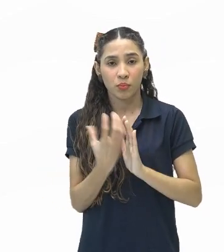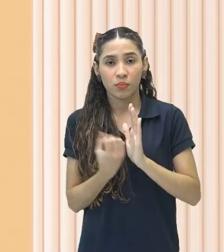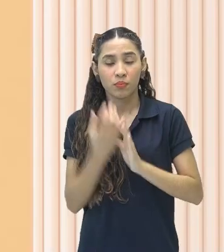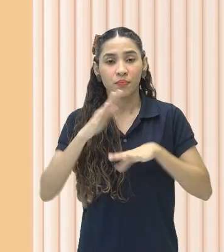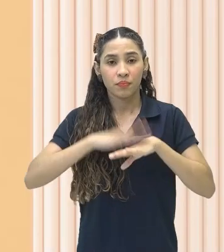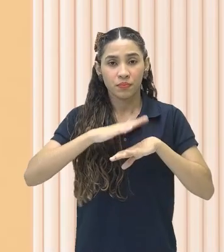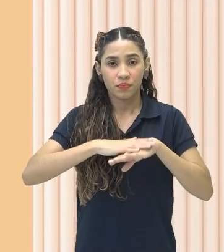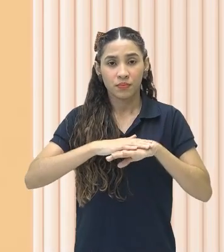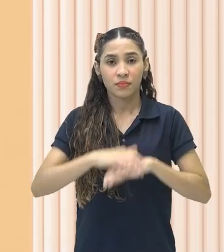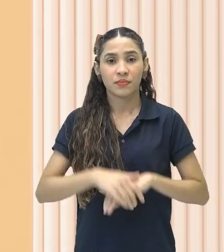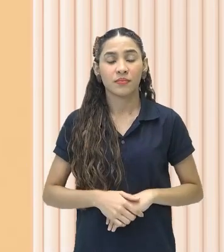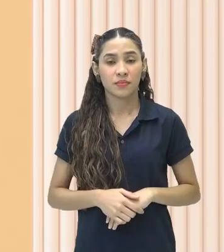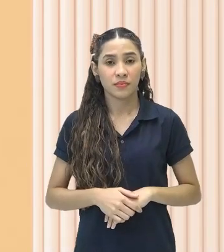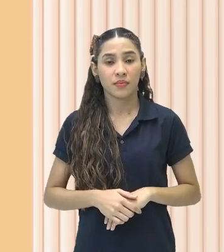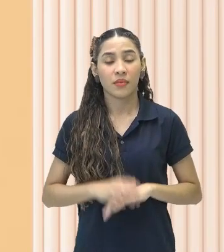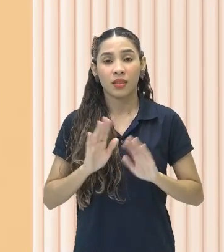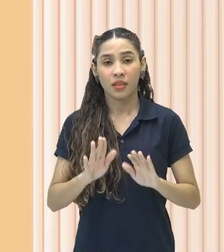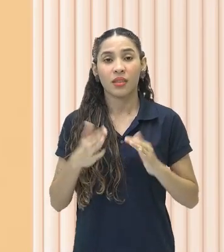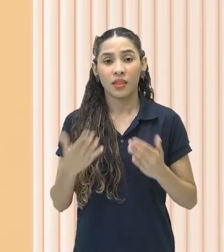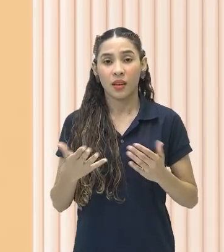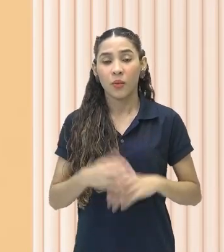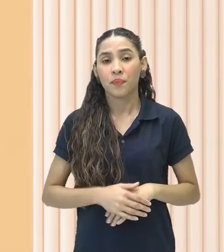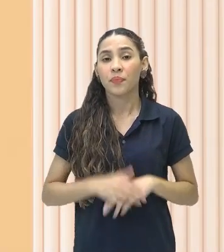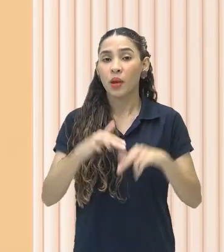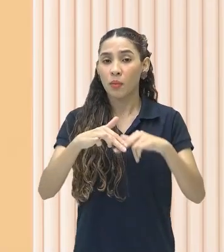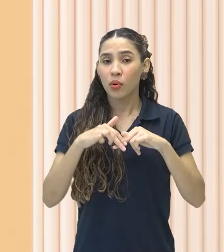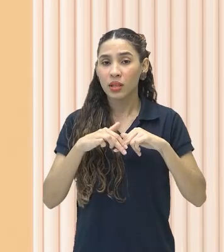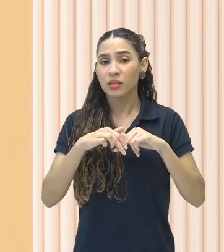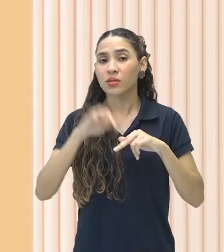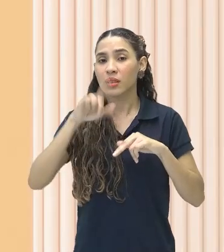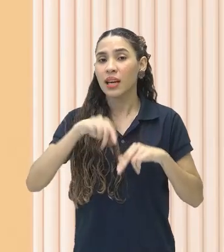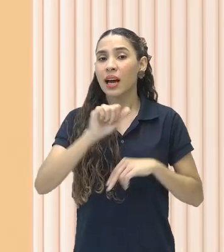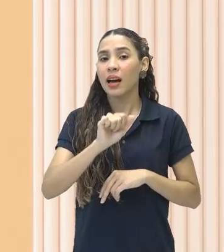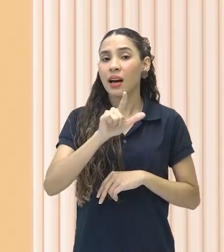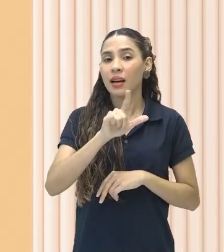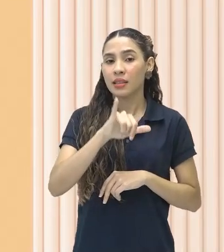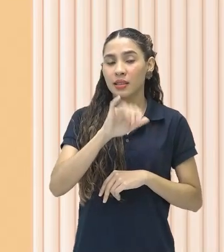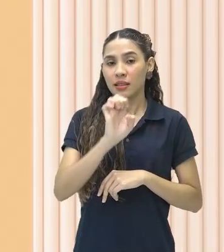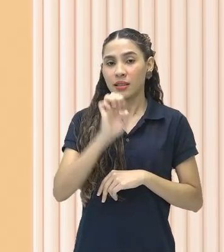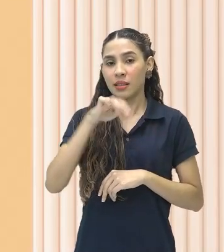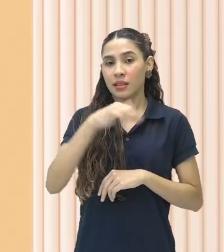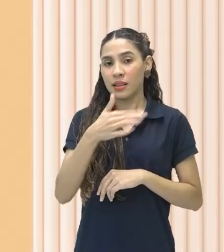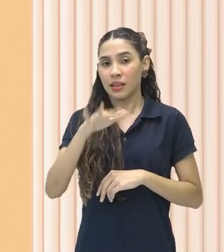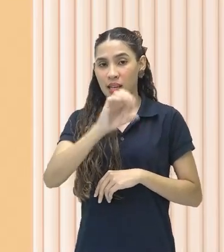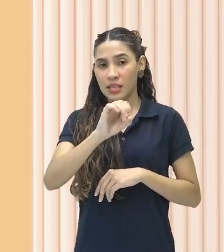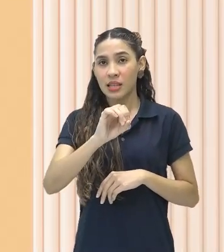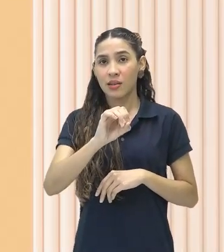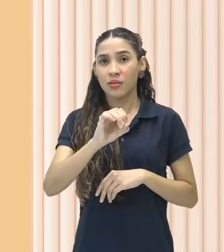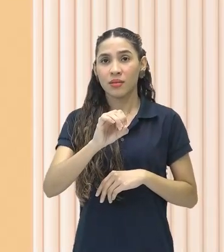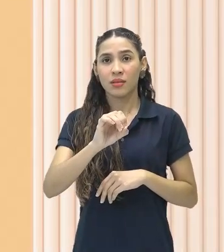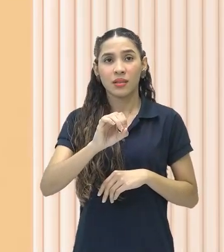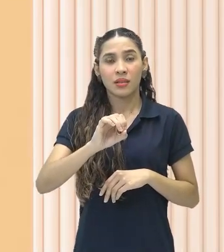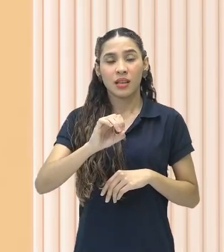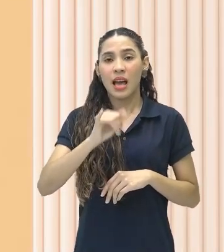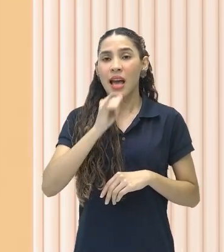produz. Então, é por isso que é alienação, né? Não me pertence.